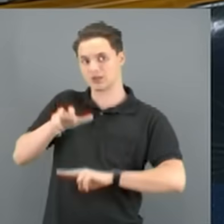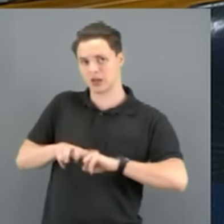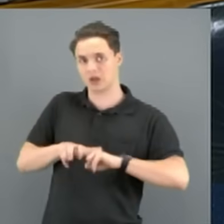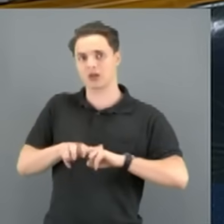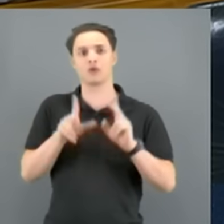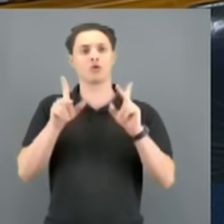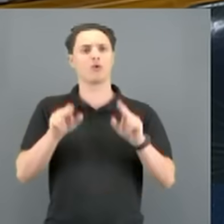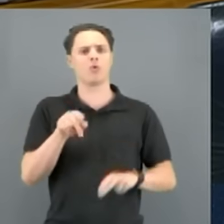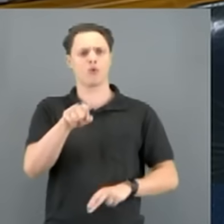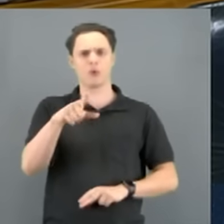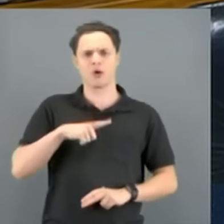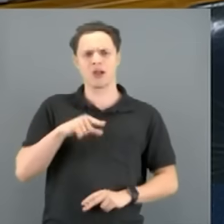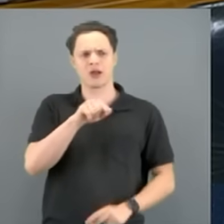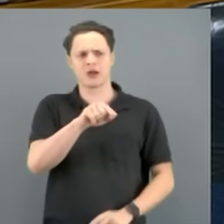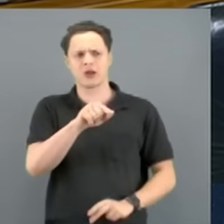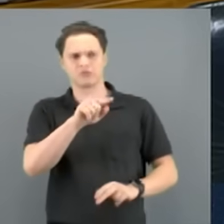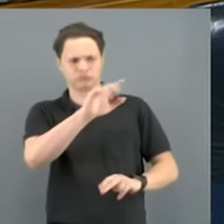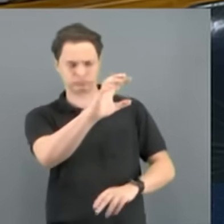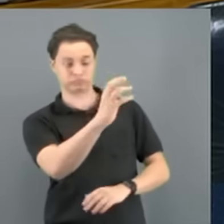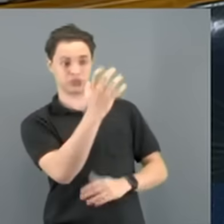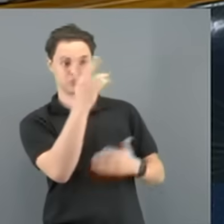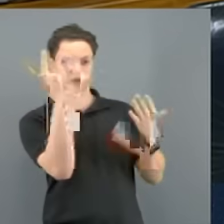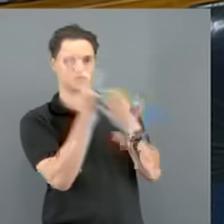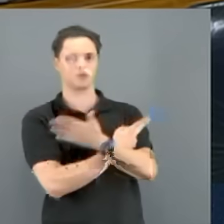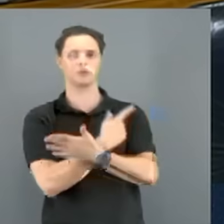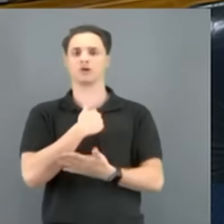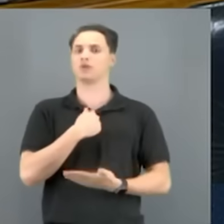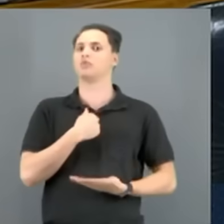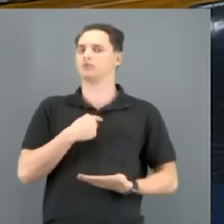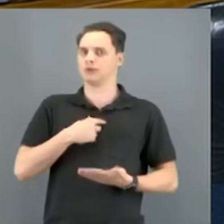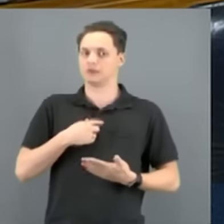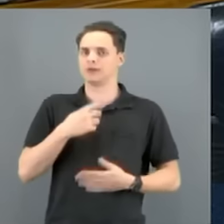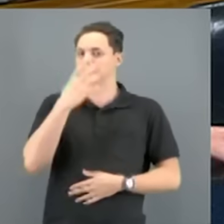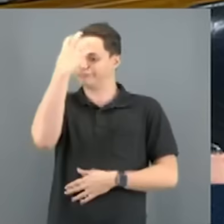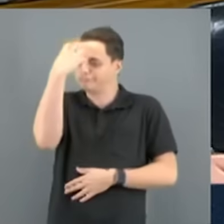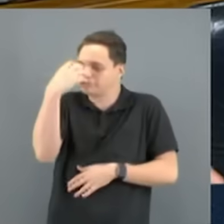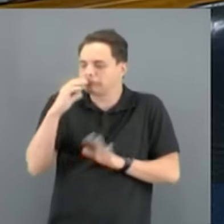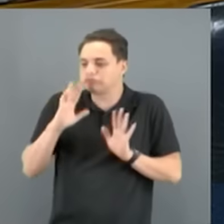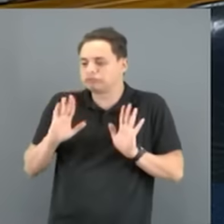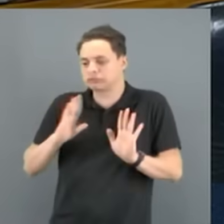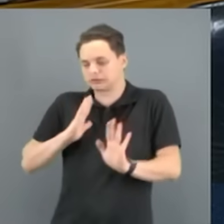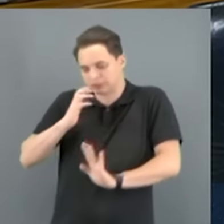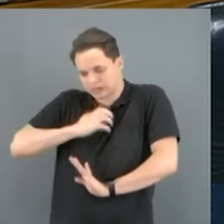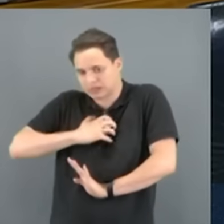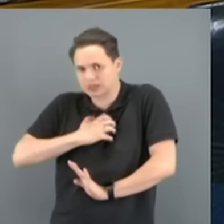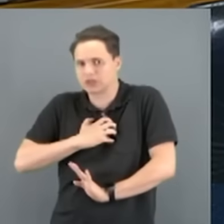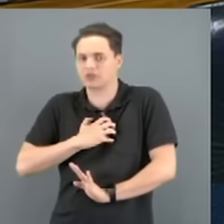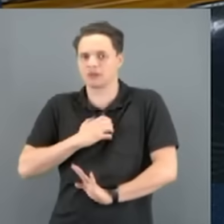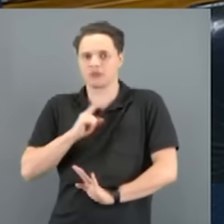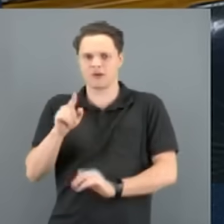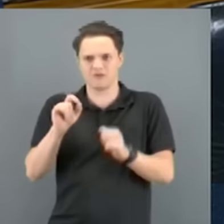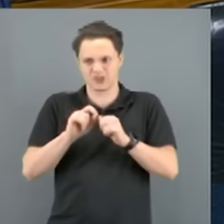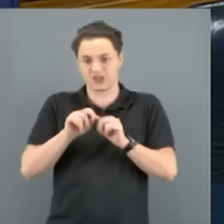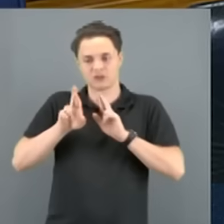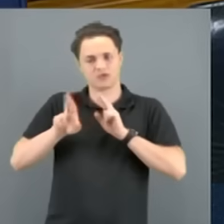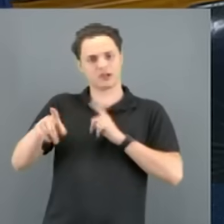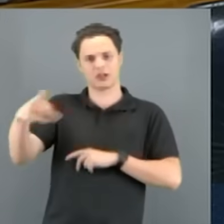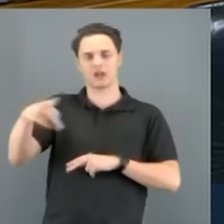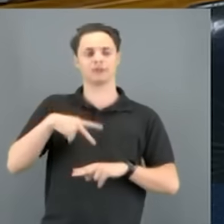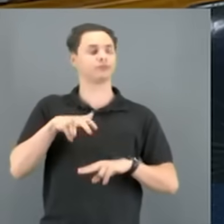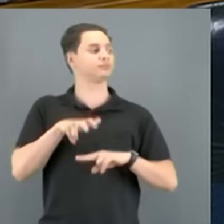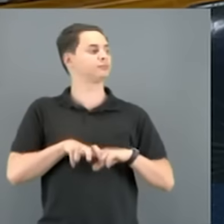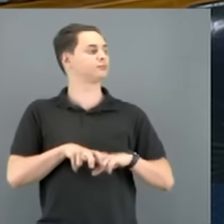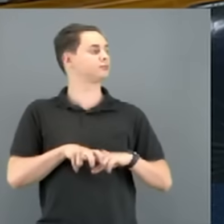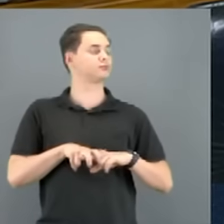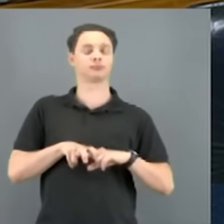relator e essa situação viesse à tona realmente ficaria bastante envergonhada e faria o mesmo que Elisiane não ficaria sentado aqui porque realmente é uma